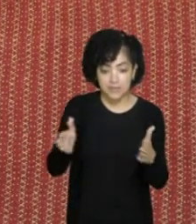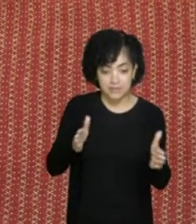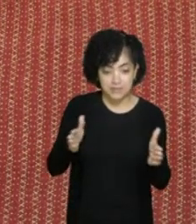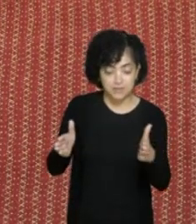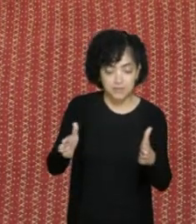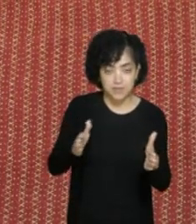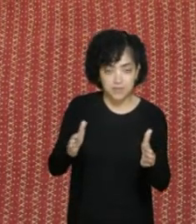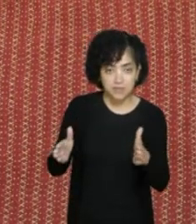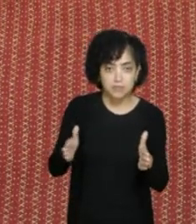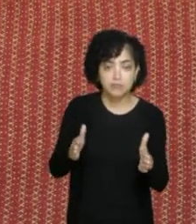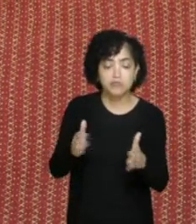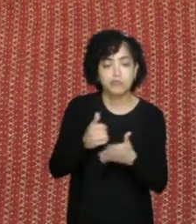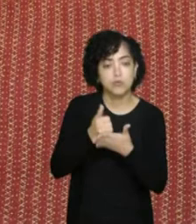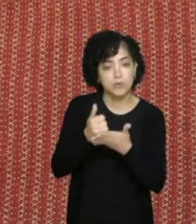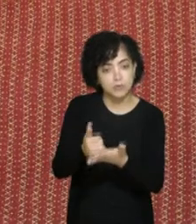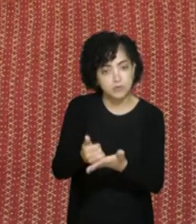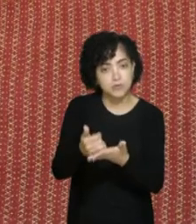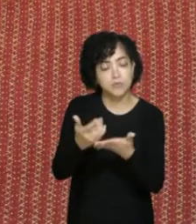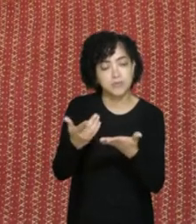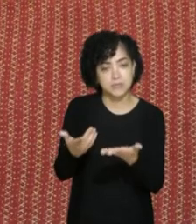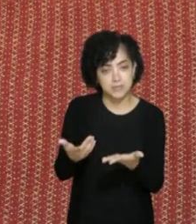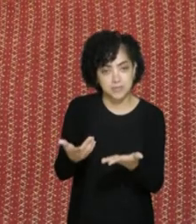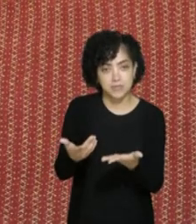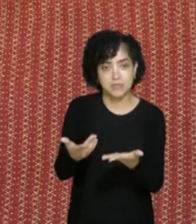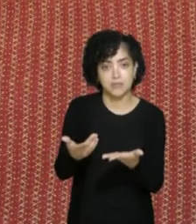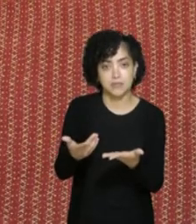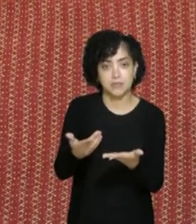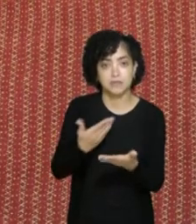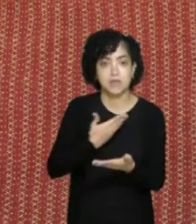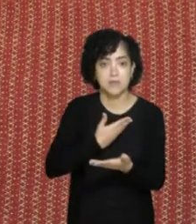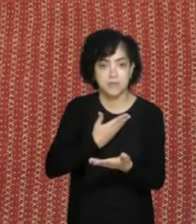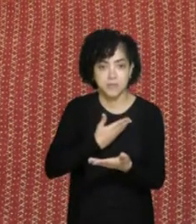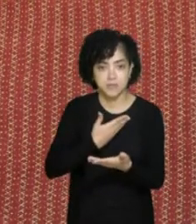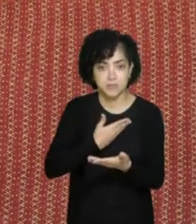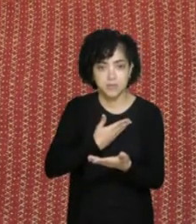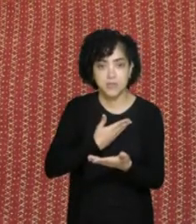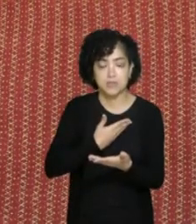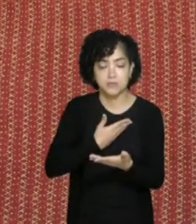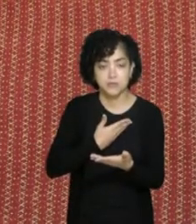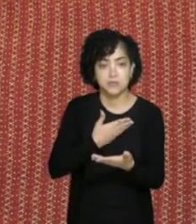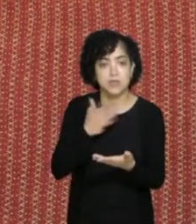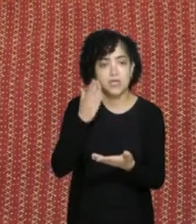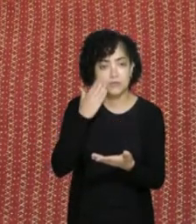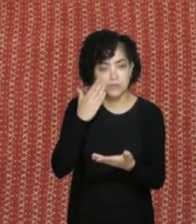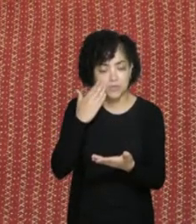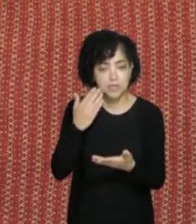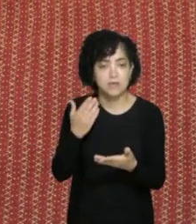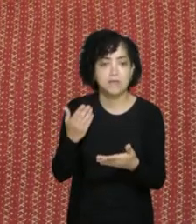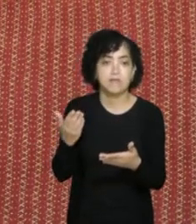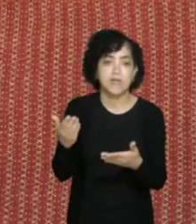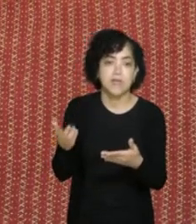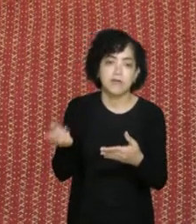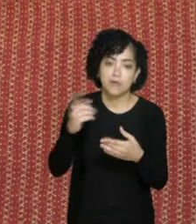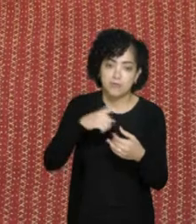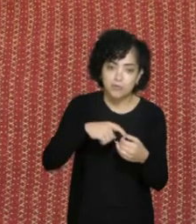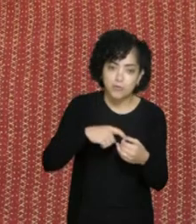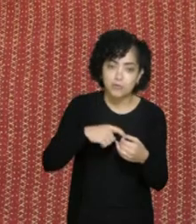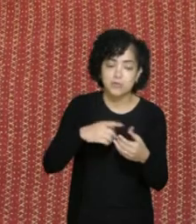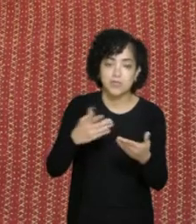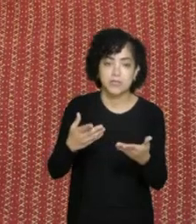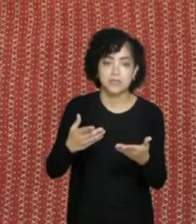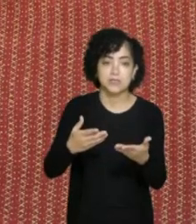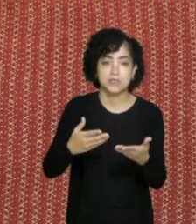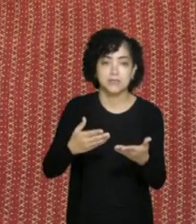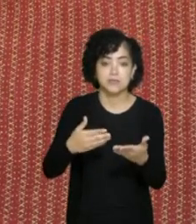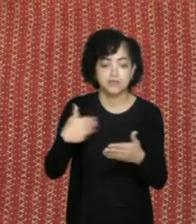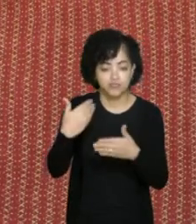com a nossa parceria, com a nossa amizade. Eu sei que você vai ocupar muitas vezes essa tribuna, te vire nos 30,